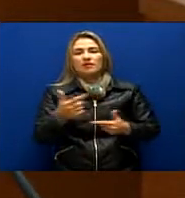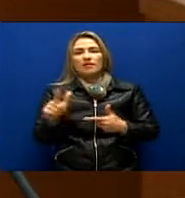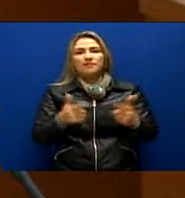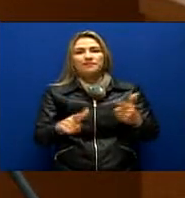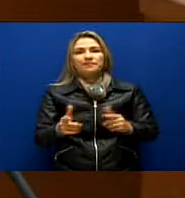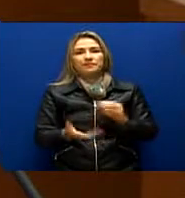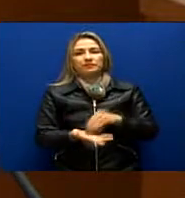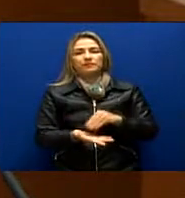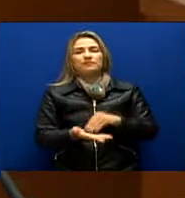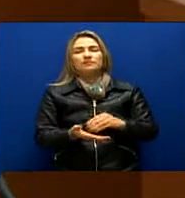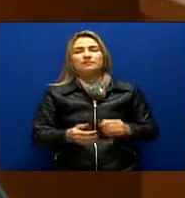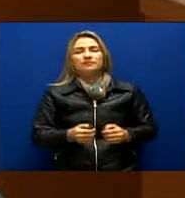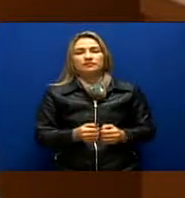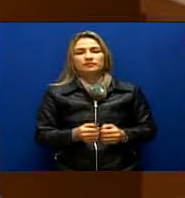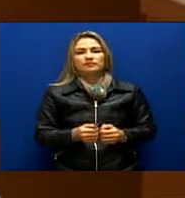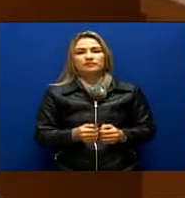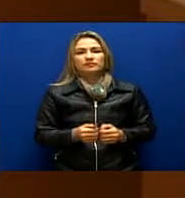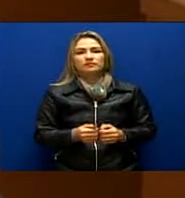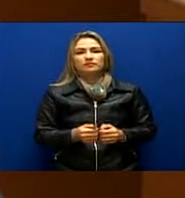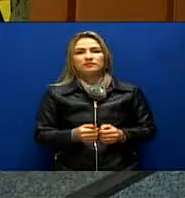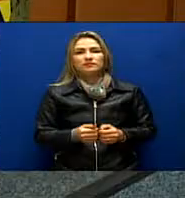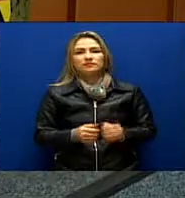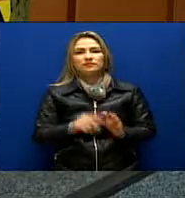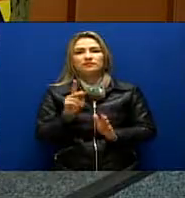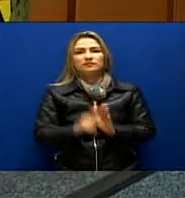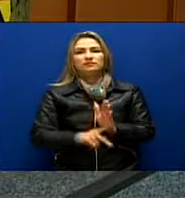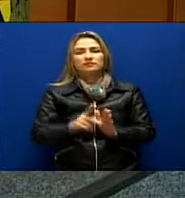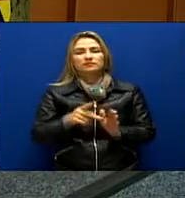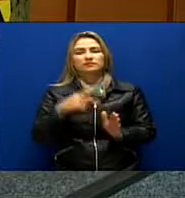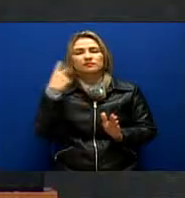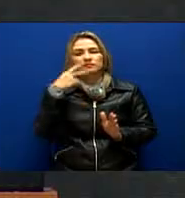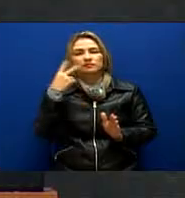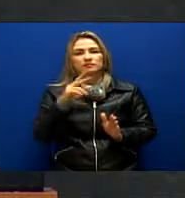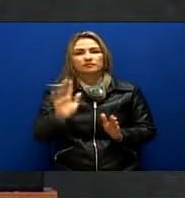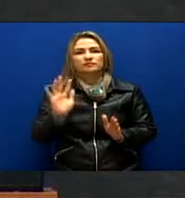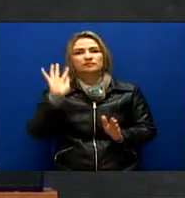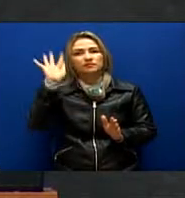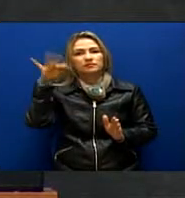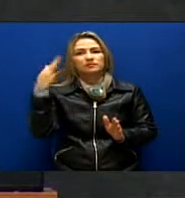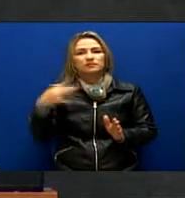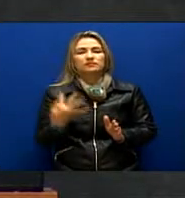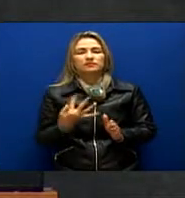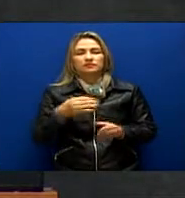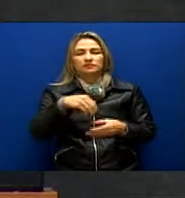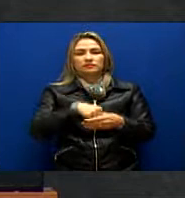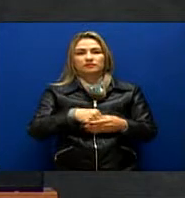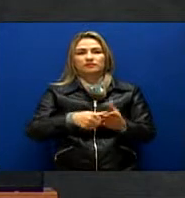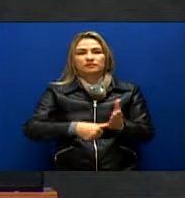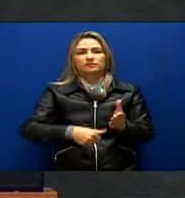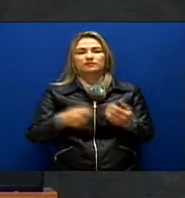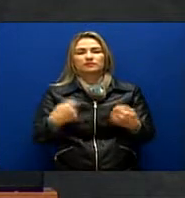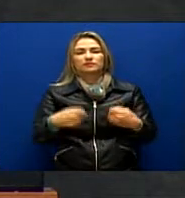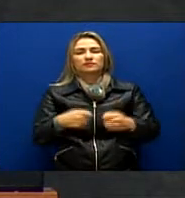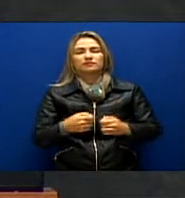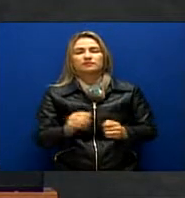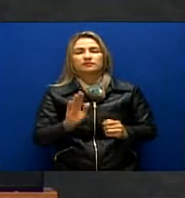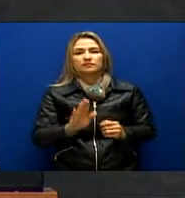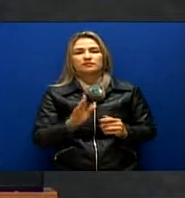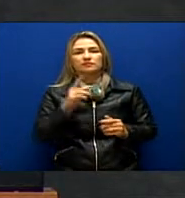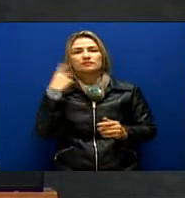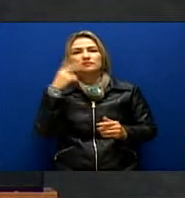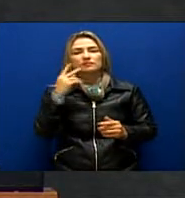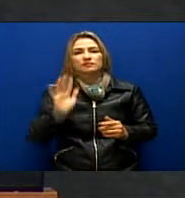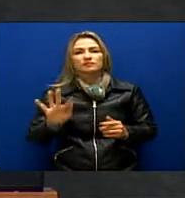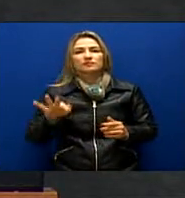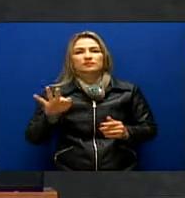educação, por exemplo. Tá? Nós temos que votar no projeto da vereadora Fernanda, mas o vereador Fernando Dini pede inversão de pauta de 87 de 2017.